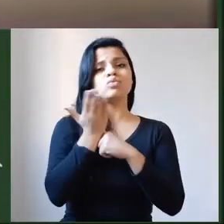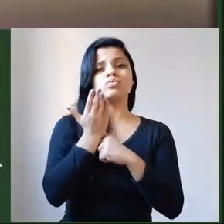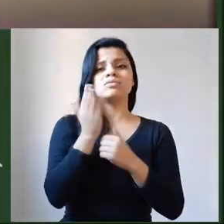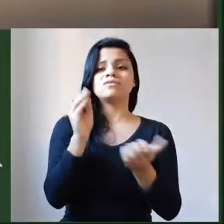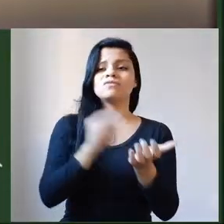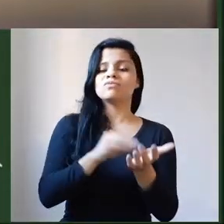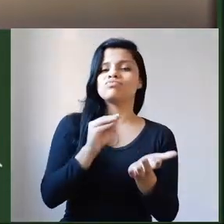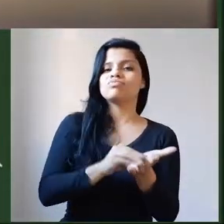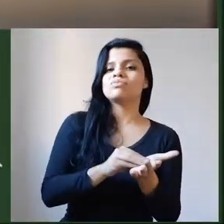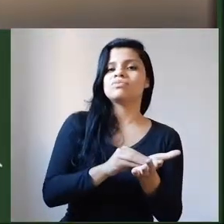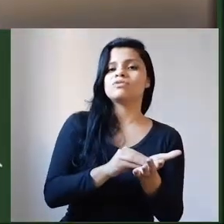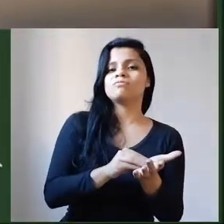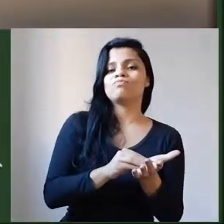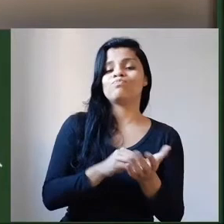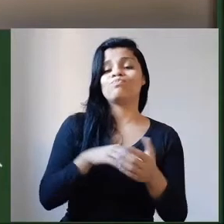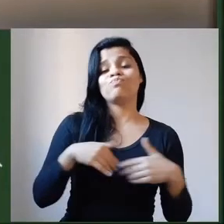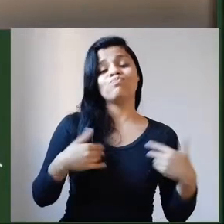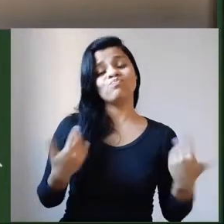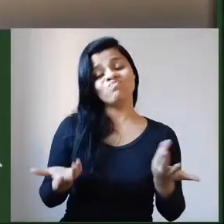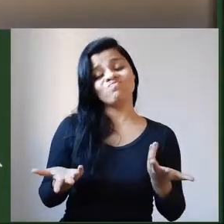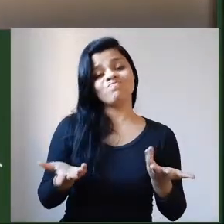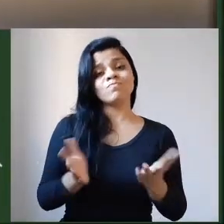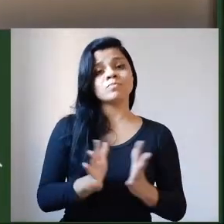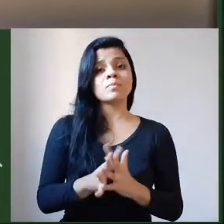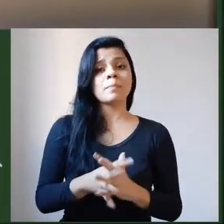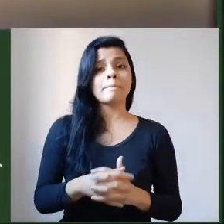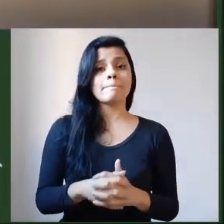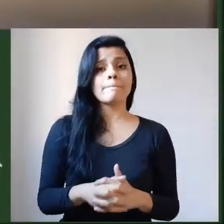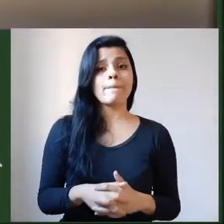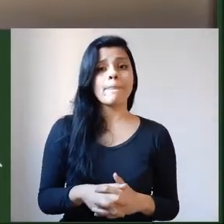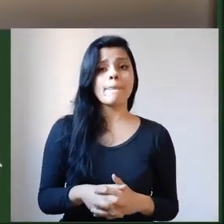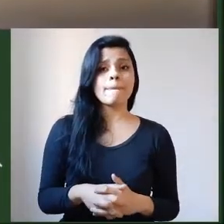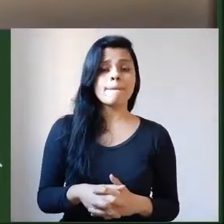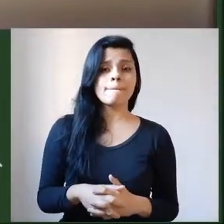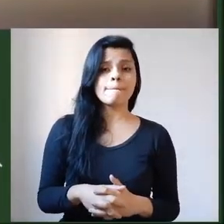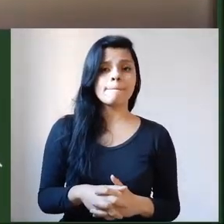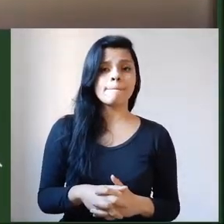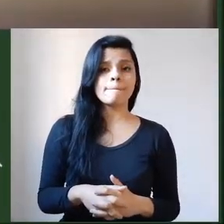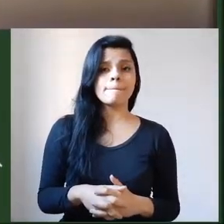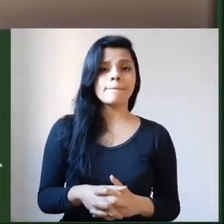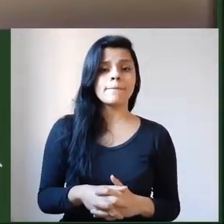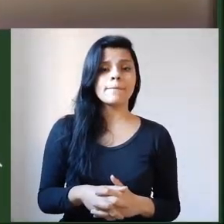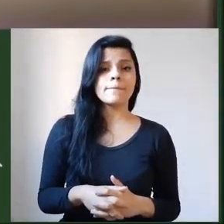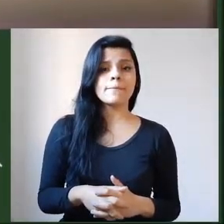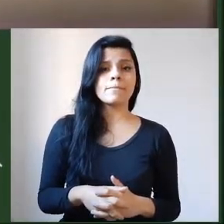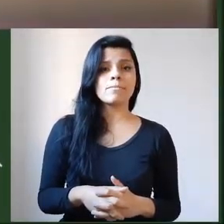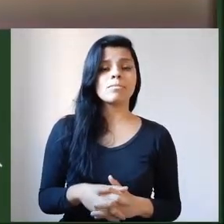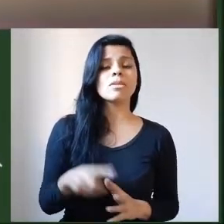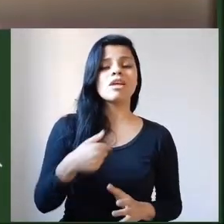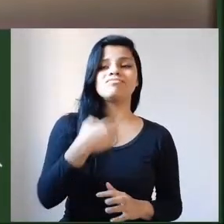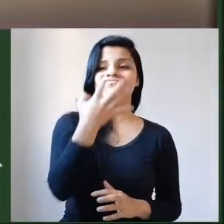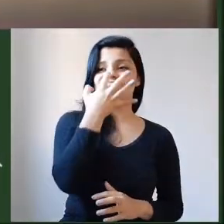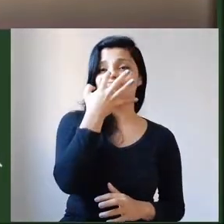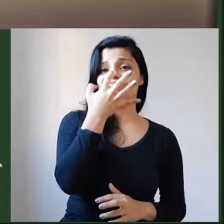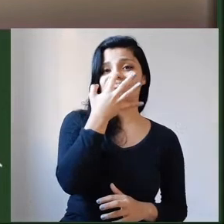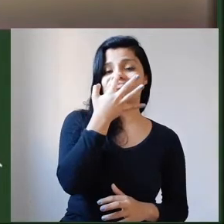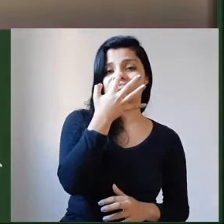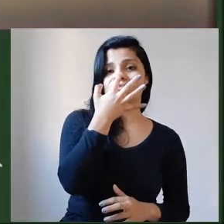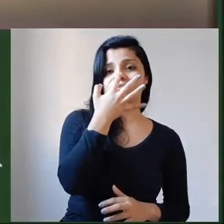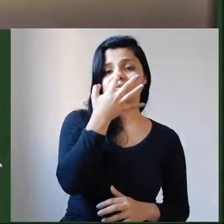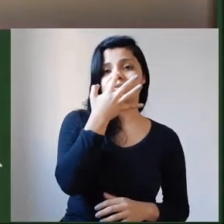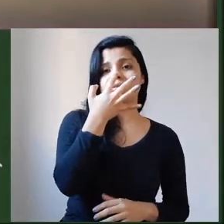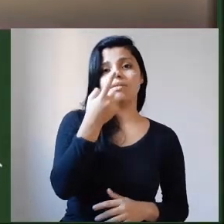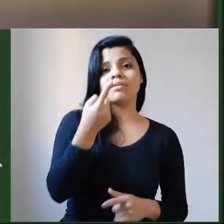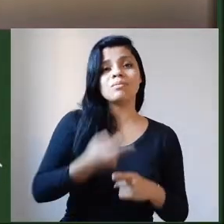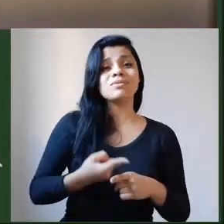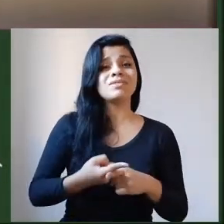isso, porque novamente a gente não está dando valor para o ser